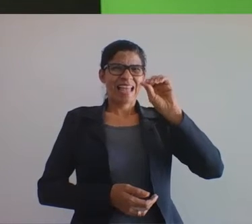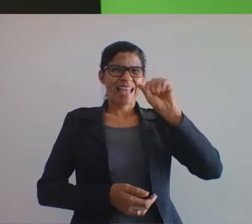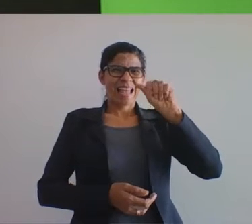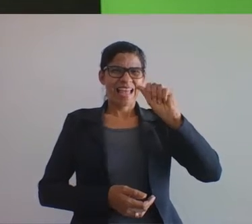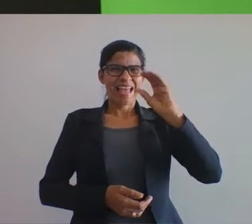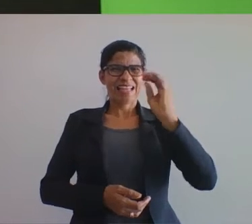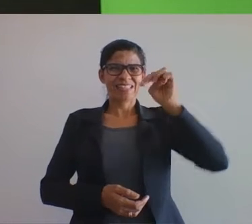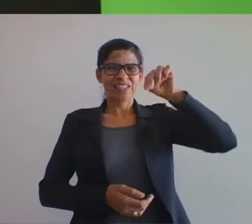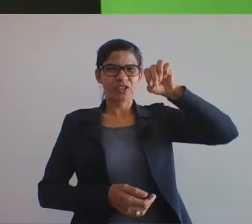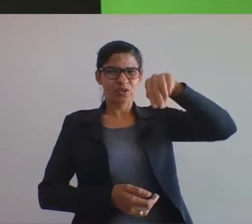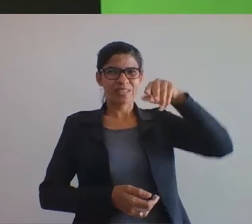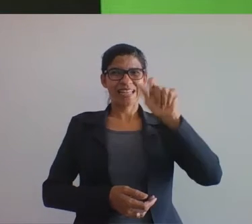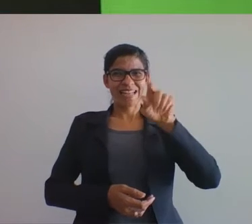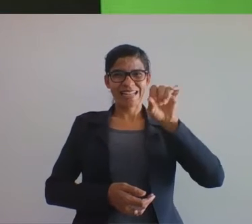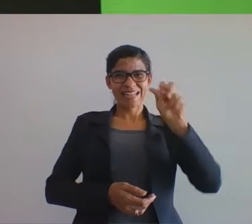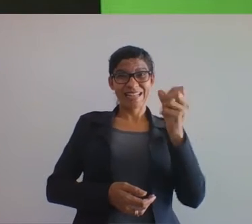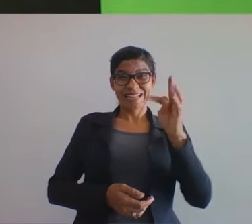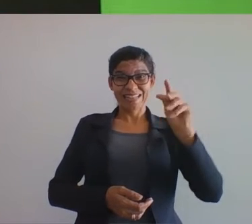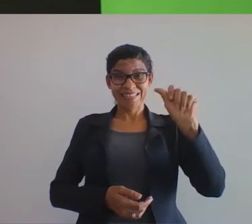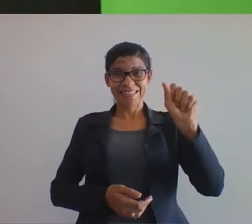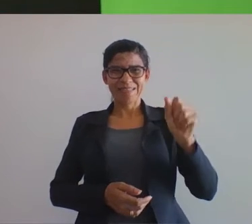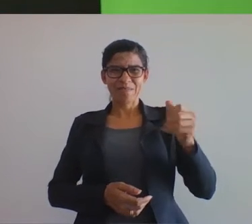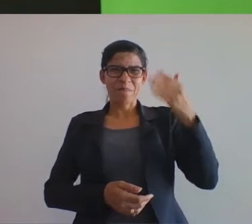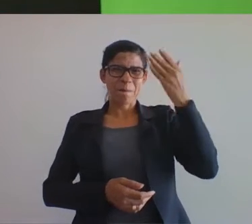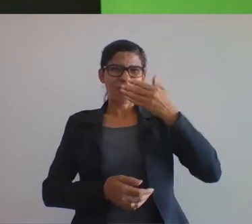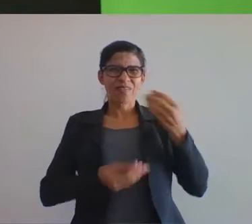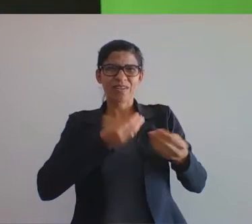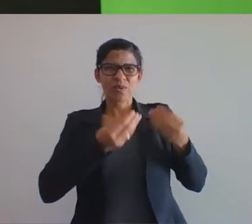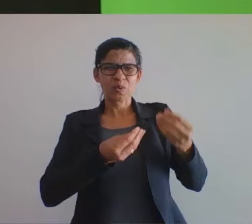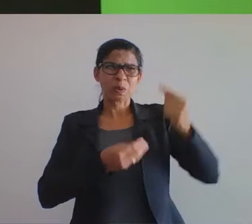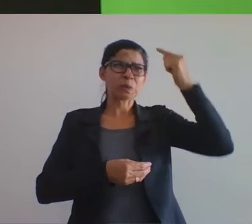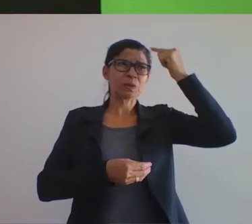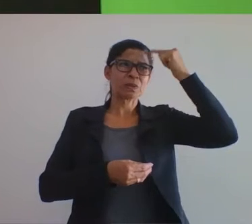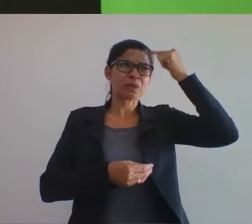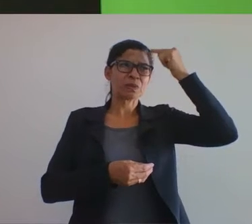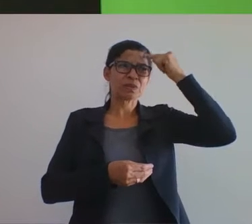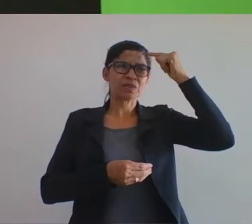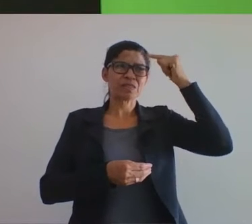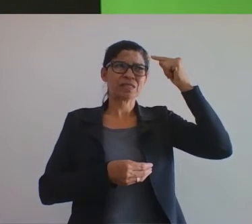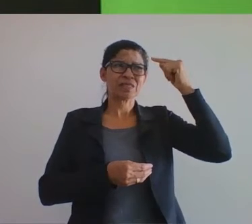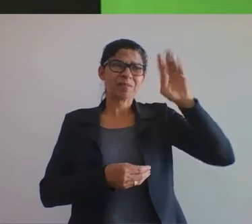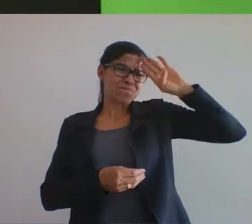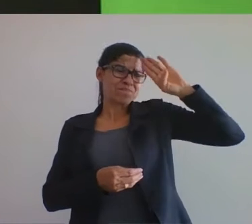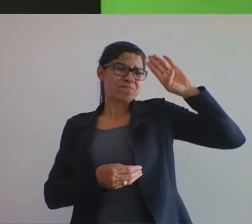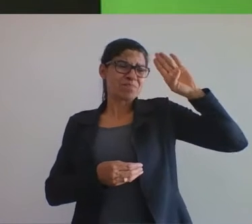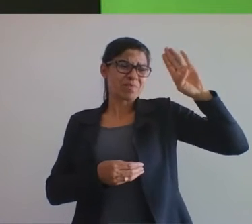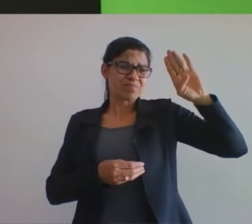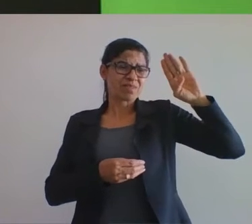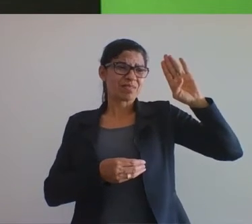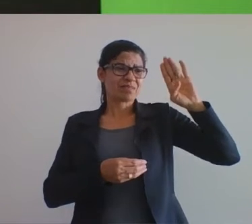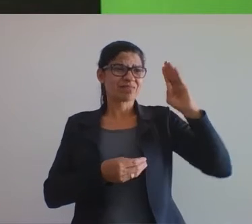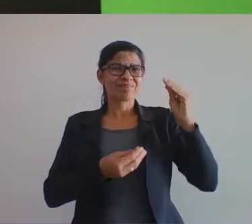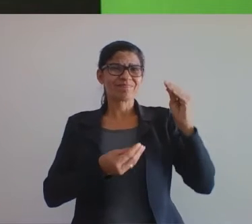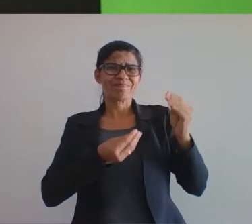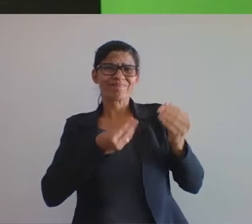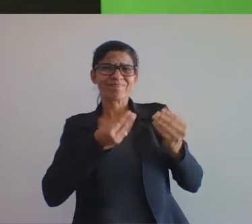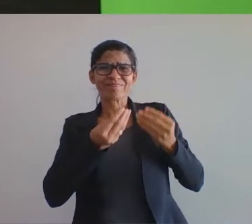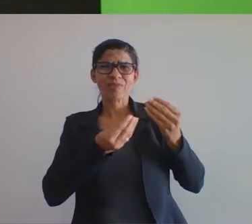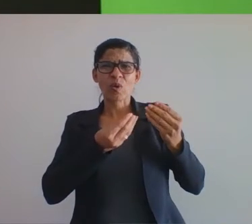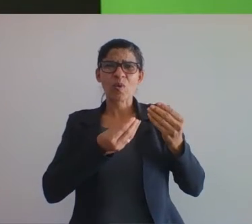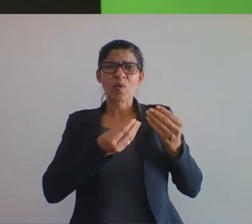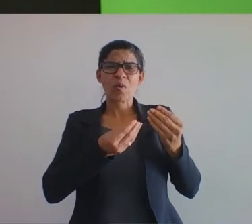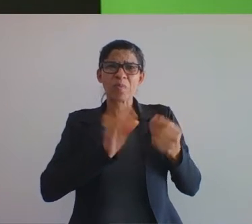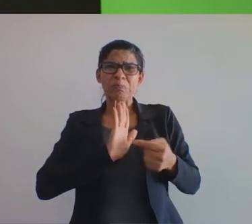da realidade por dedução a partir de premissas que se estabeleceram como